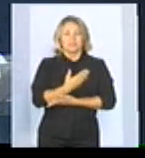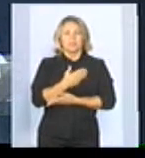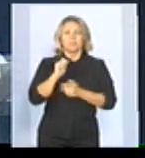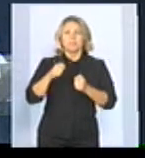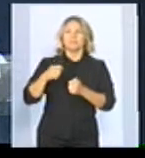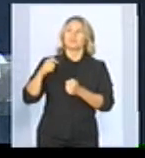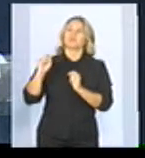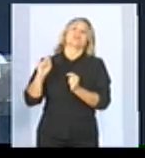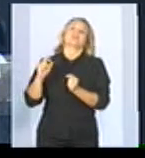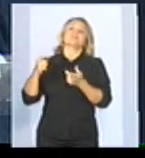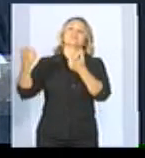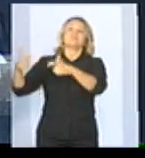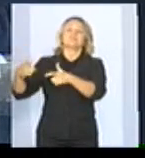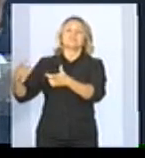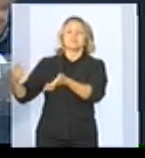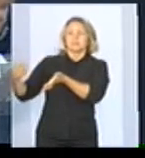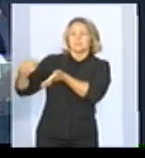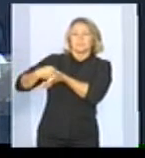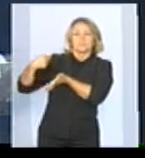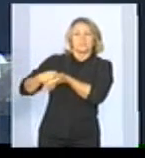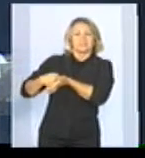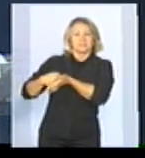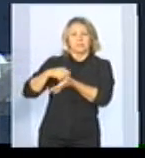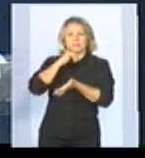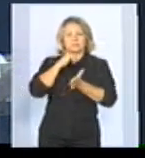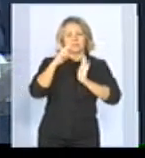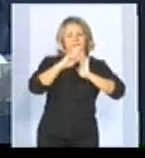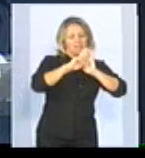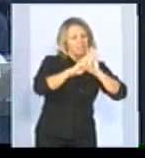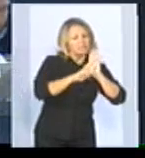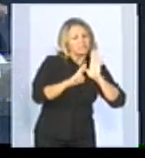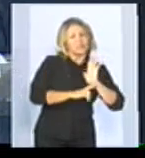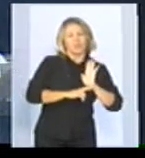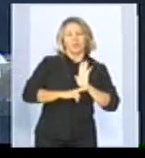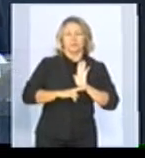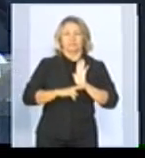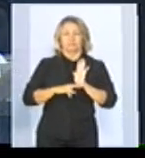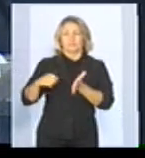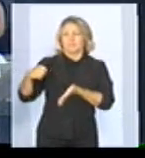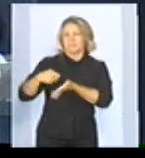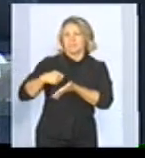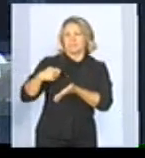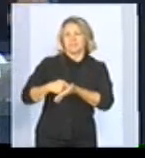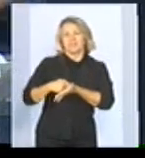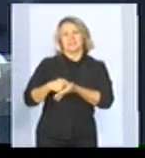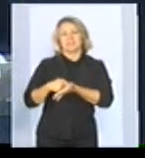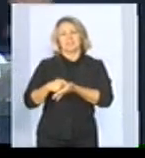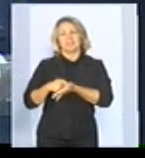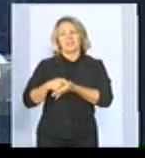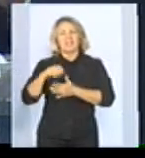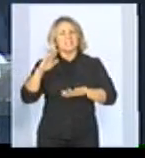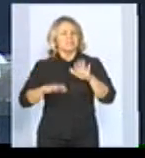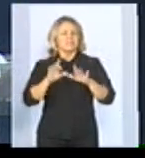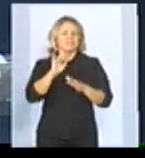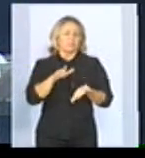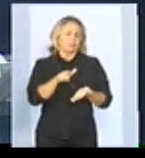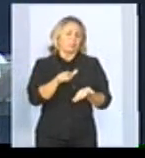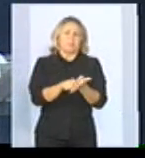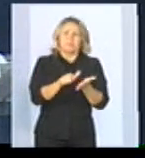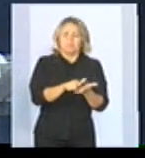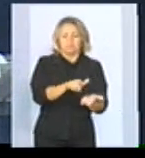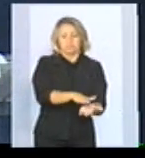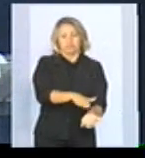excessivas em acessos regulatórios de obrigações acessórias sem efeito prático muitas vezes é uma mera burocracia não